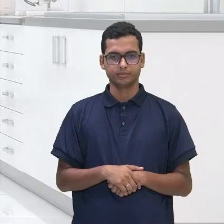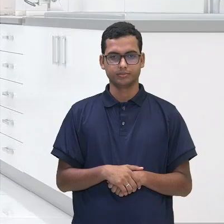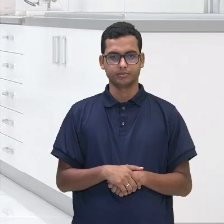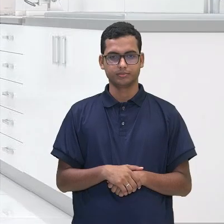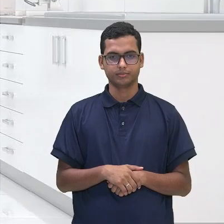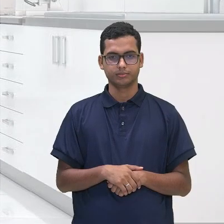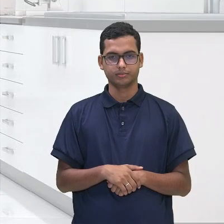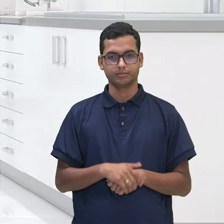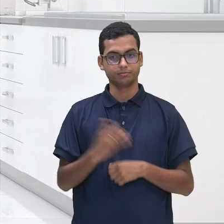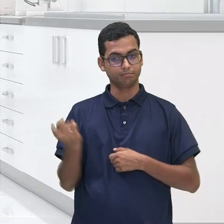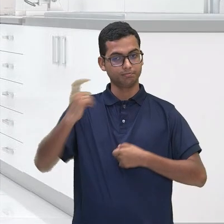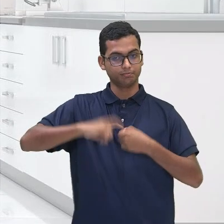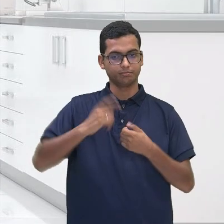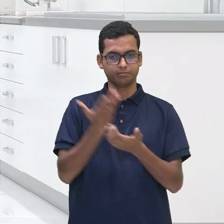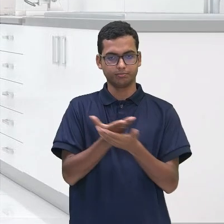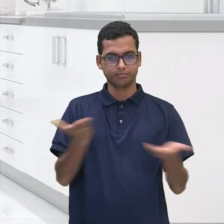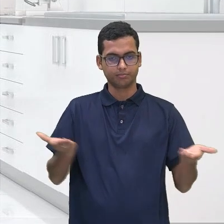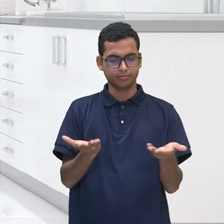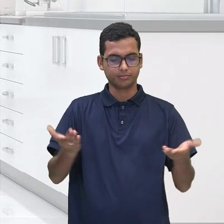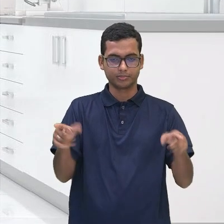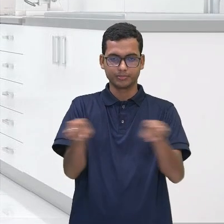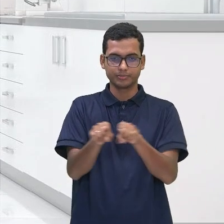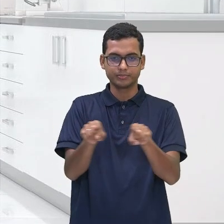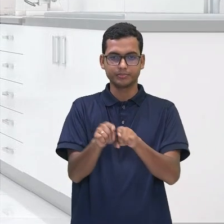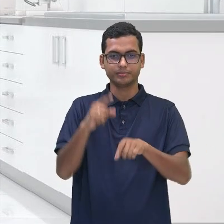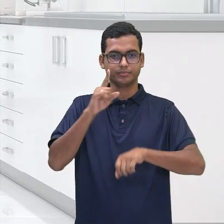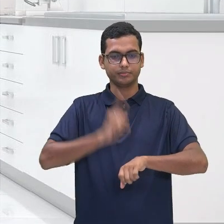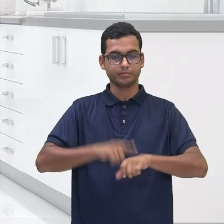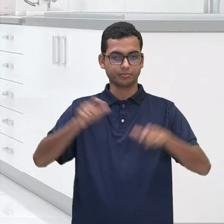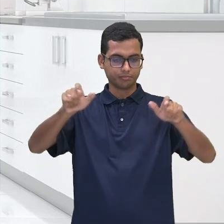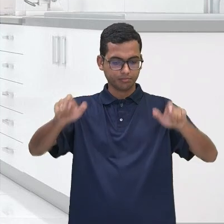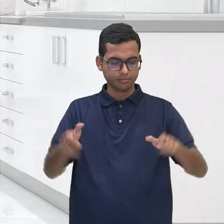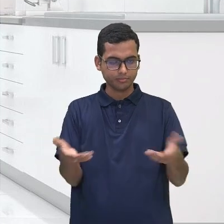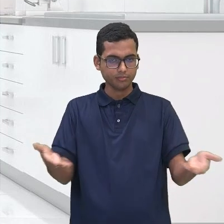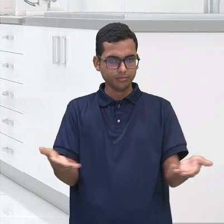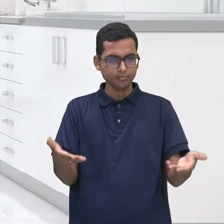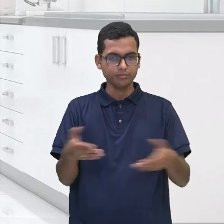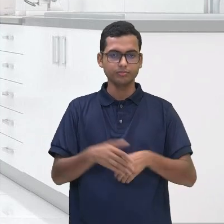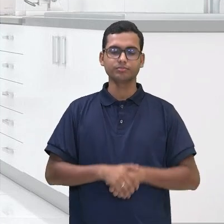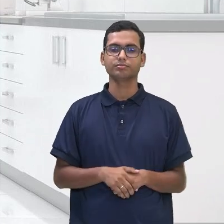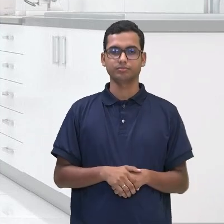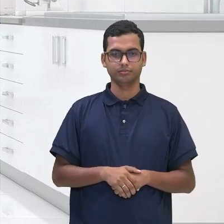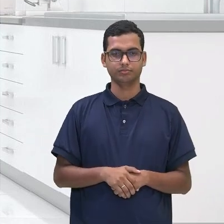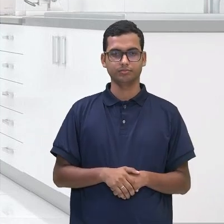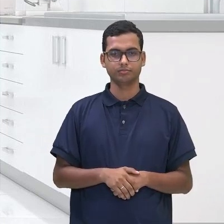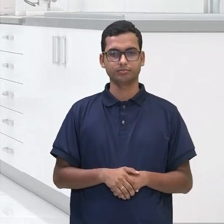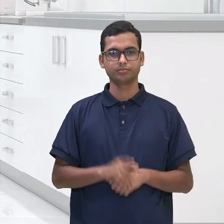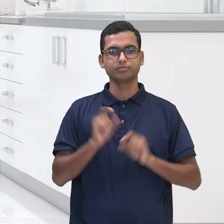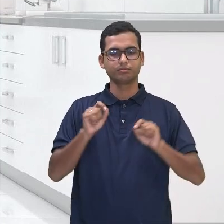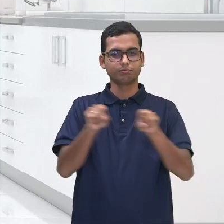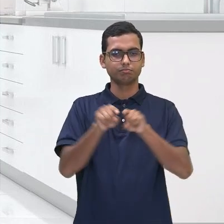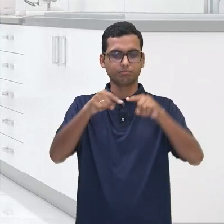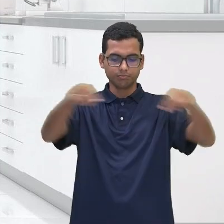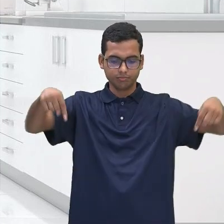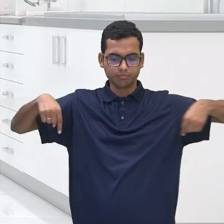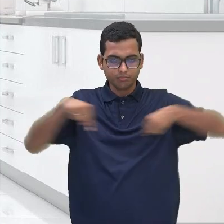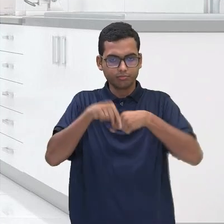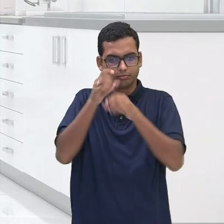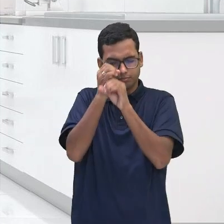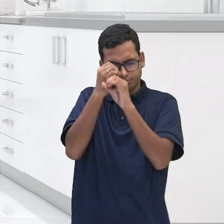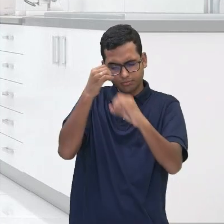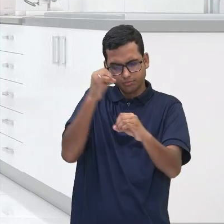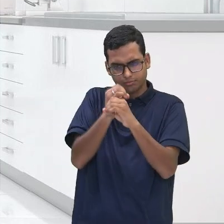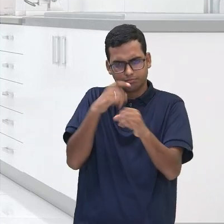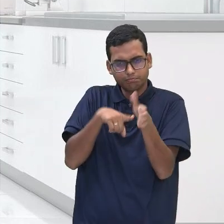Então, voltamos aqui para a nossa aula nesse ambiente que é um laboratório. Neste